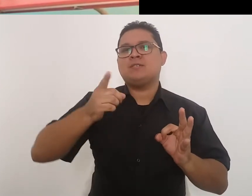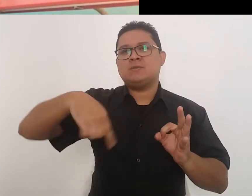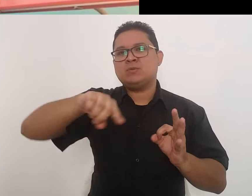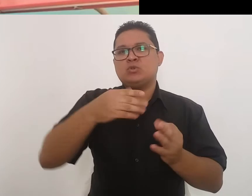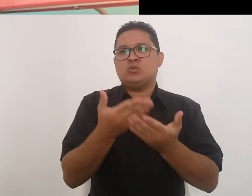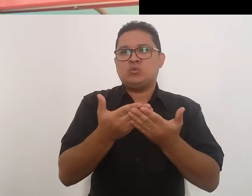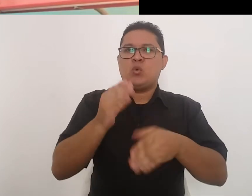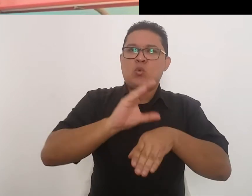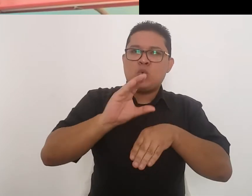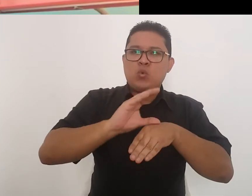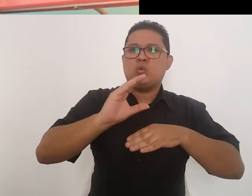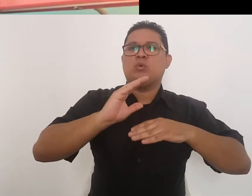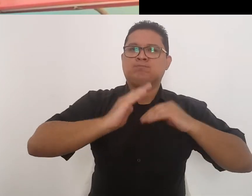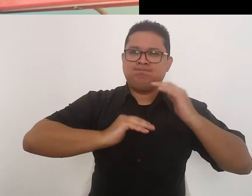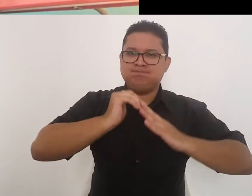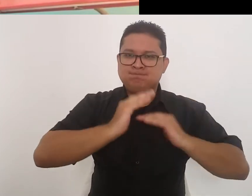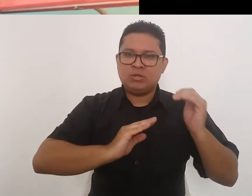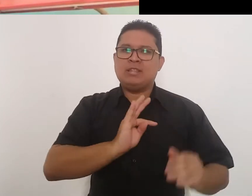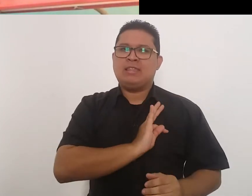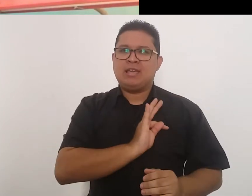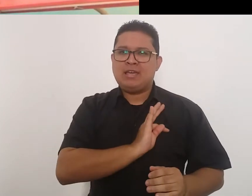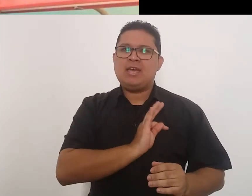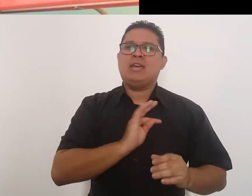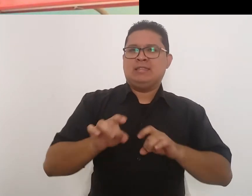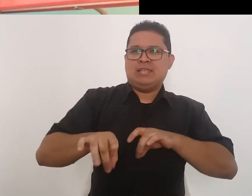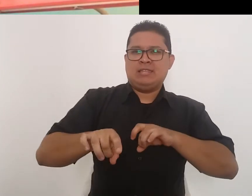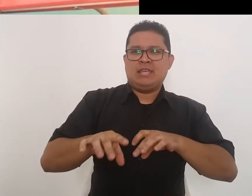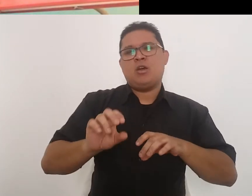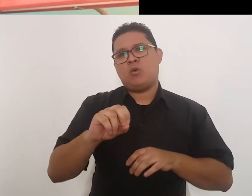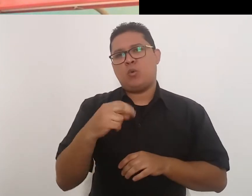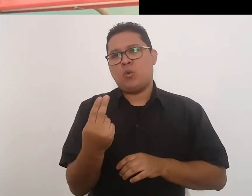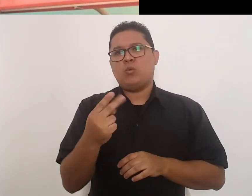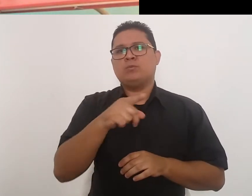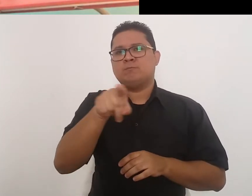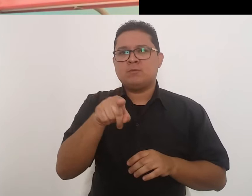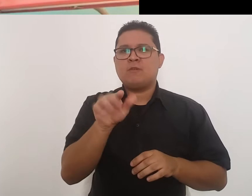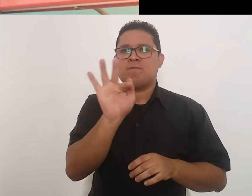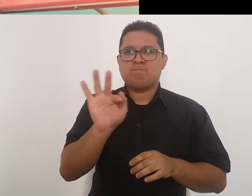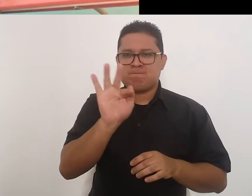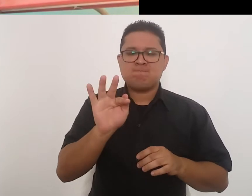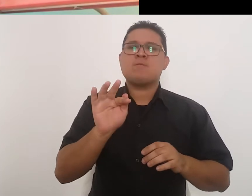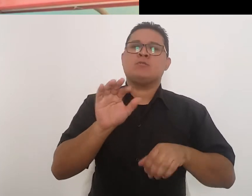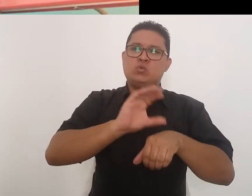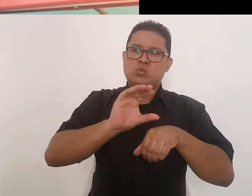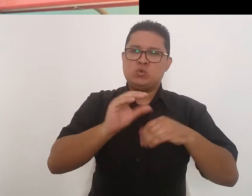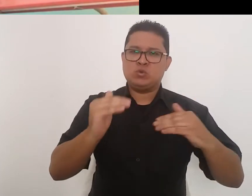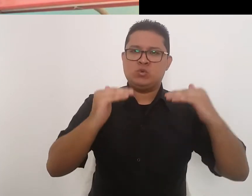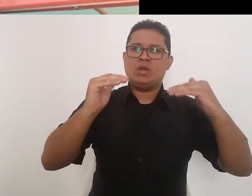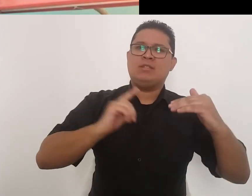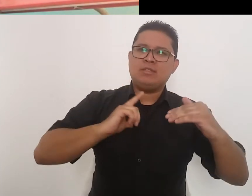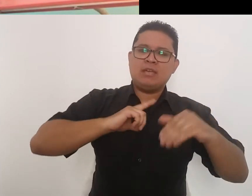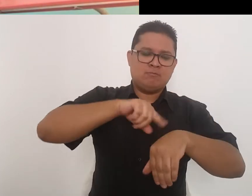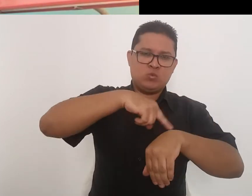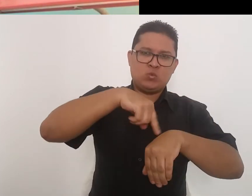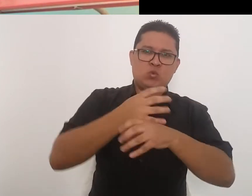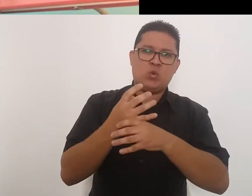os superiores, por volta de 4 horas diárias, os integrados por volta de 7 horas diárias